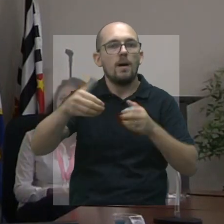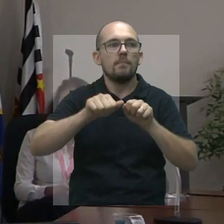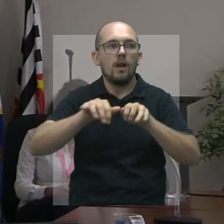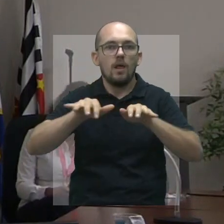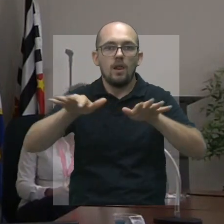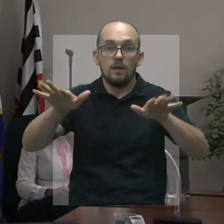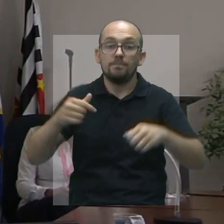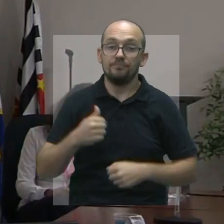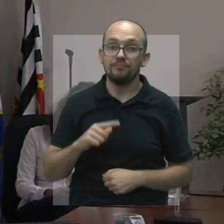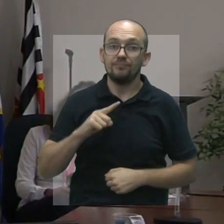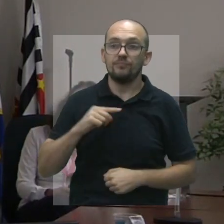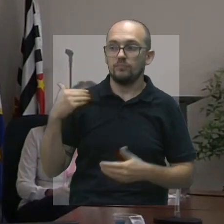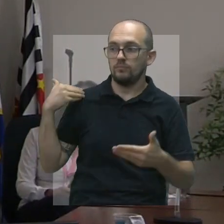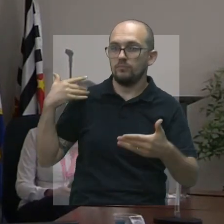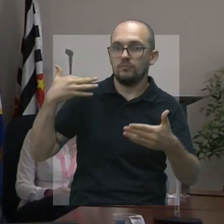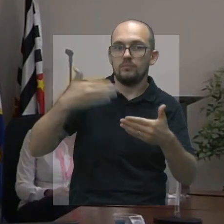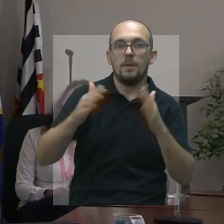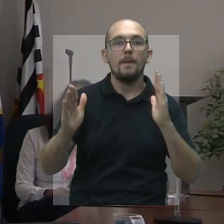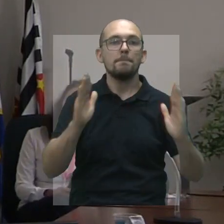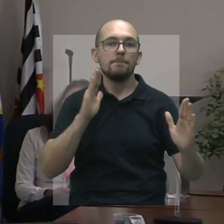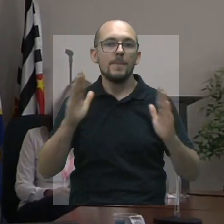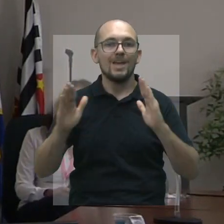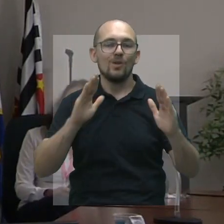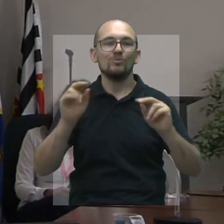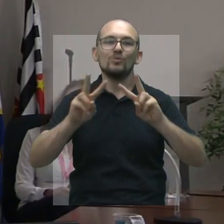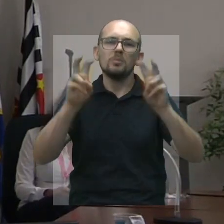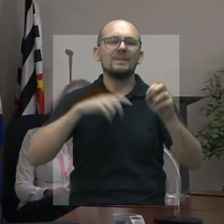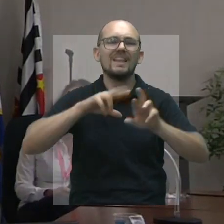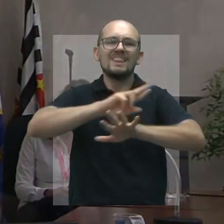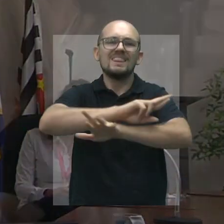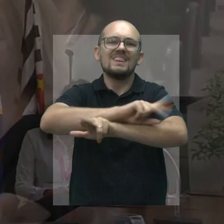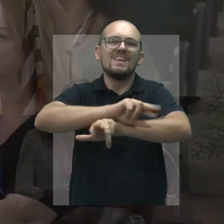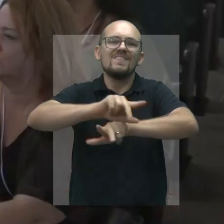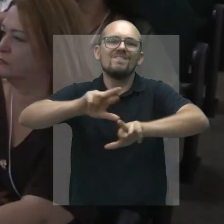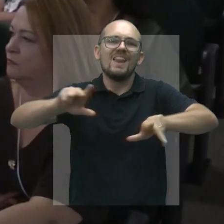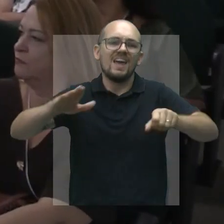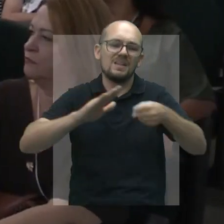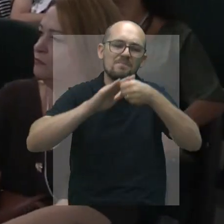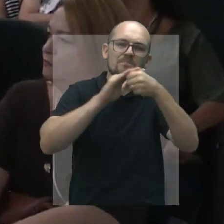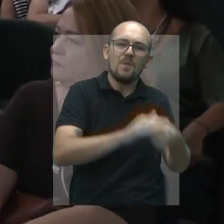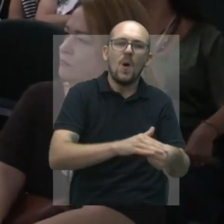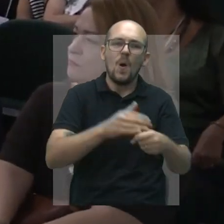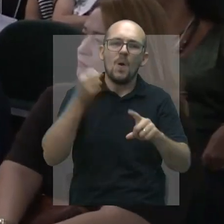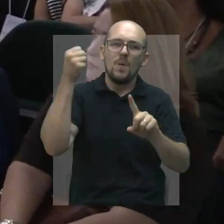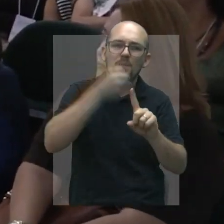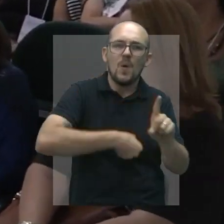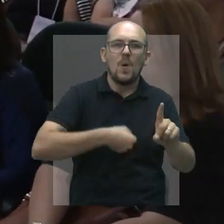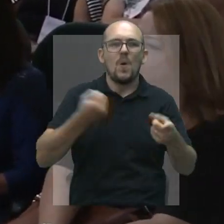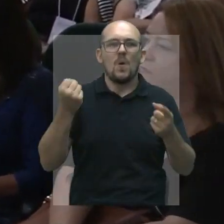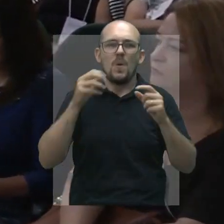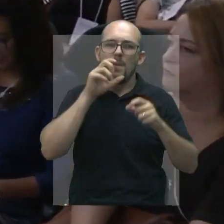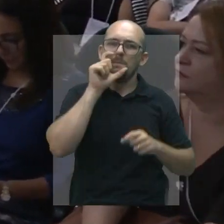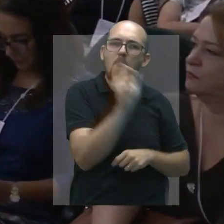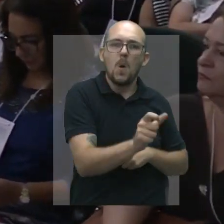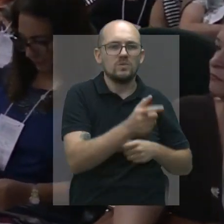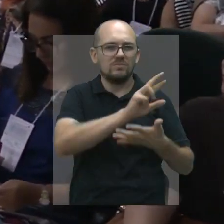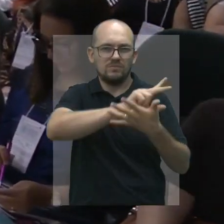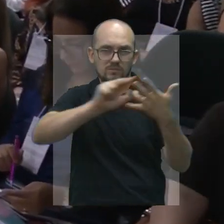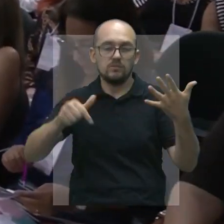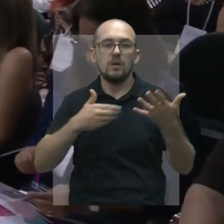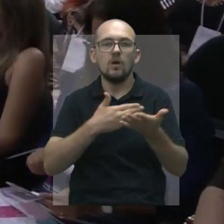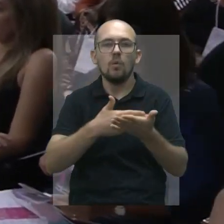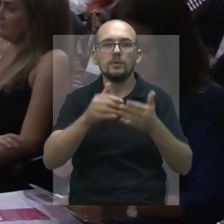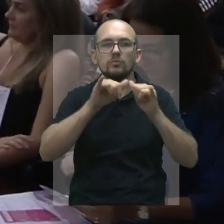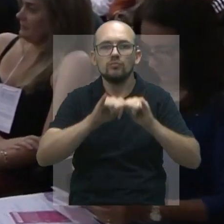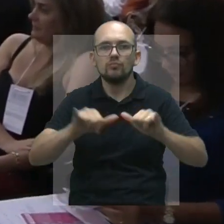legal, com foco no enfrentamento aos diferentes tipos de violência contra a mulher, foi se consolidando, a exemplo da